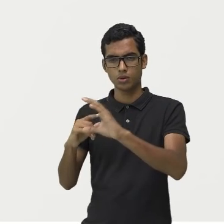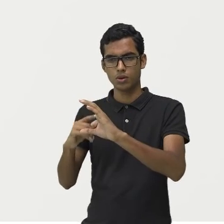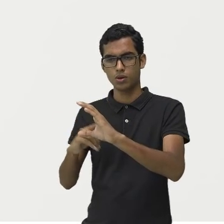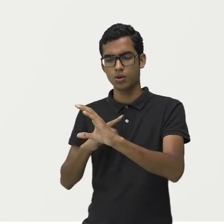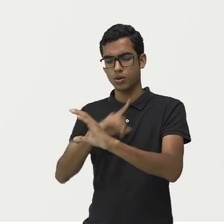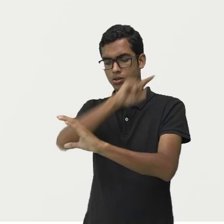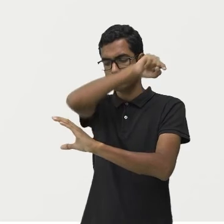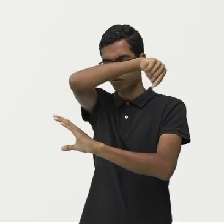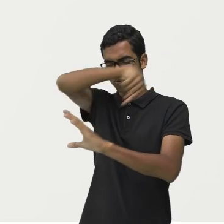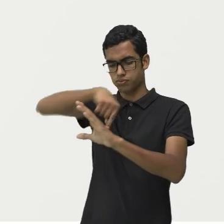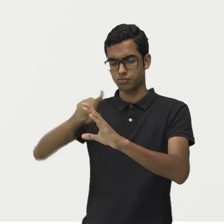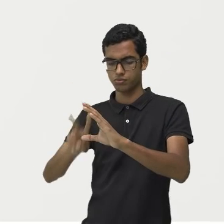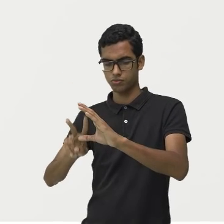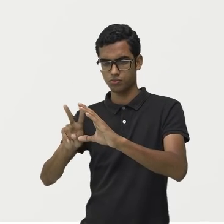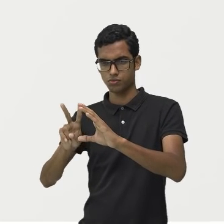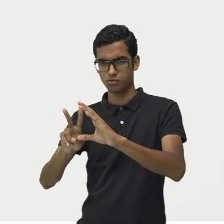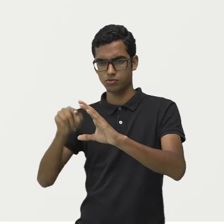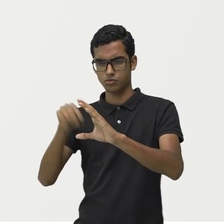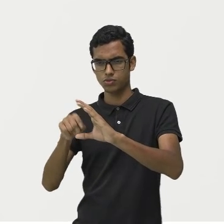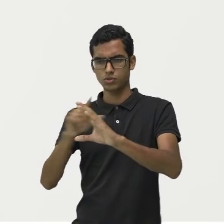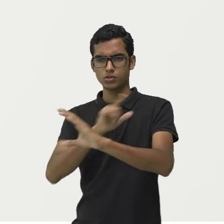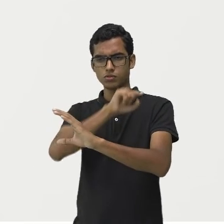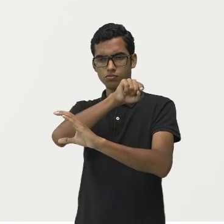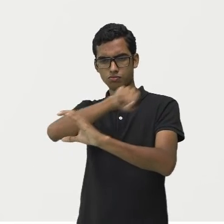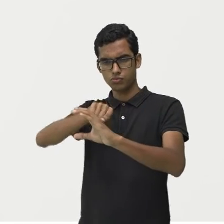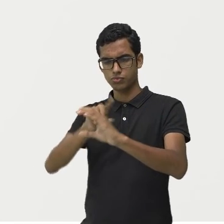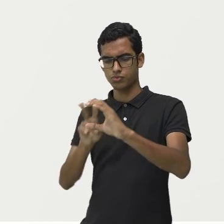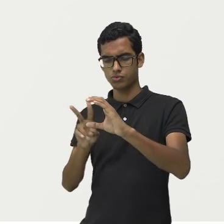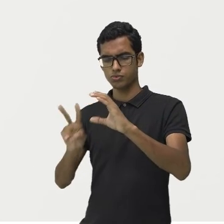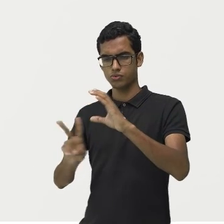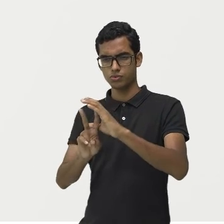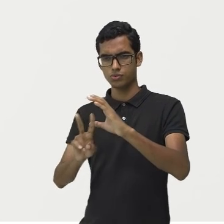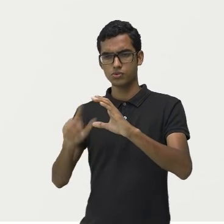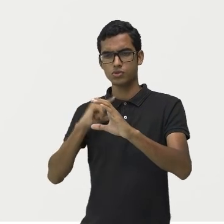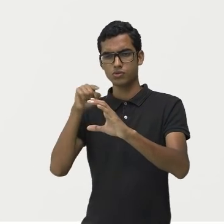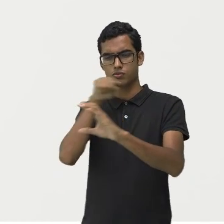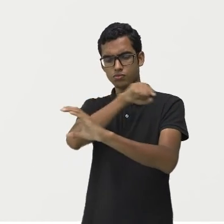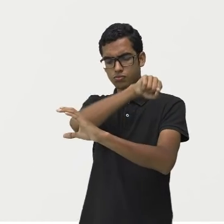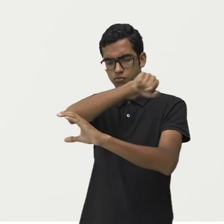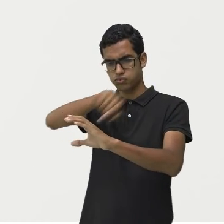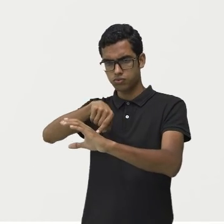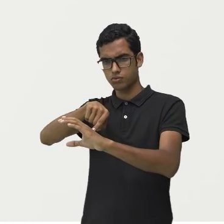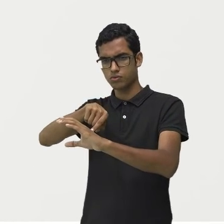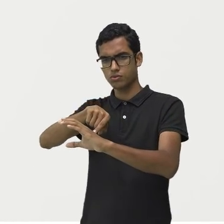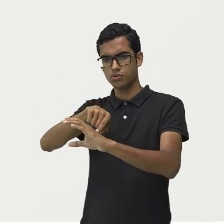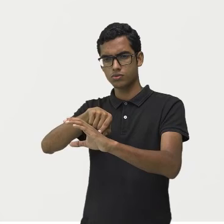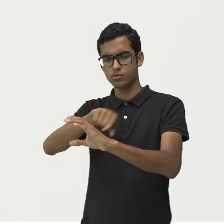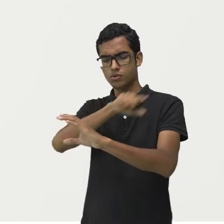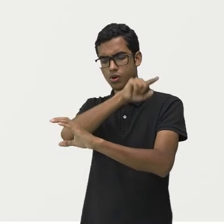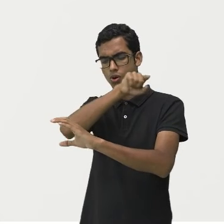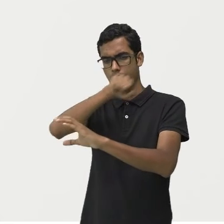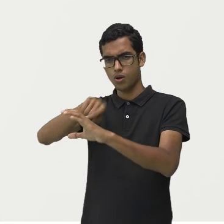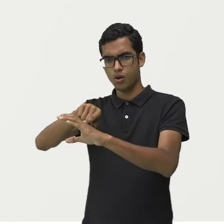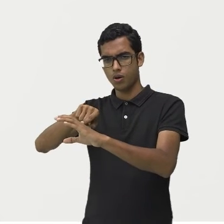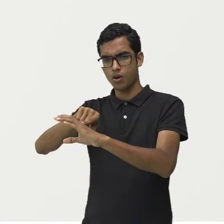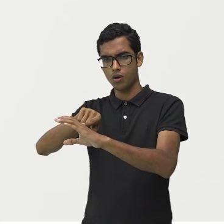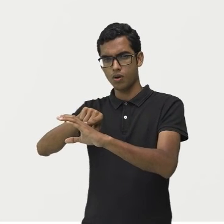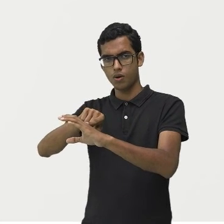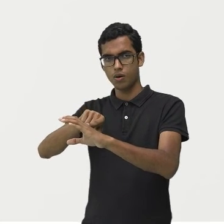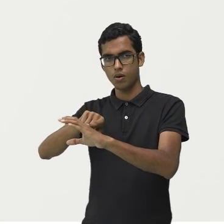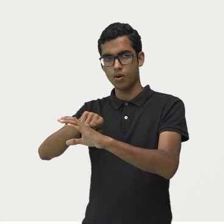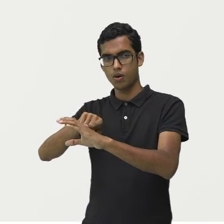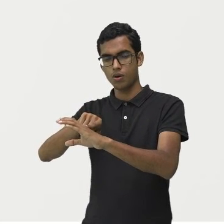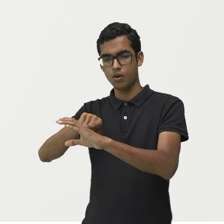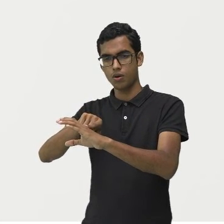e incidiu no vértice. Esse raio, ele bateu no vértice do espelho. Então, quando ele bate no vértice do espelho,